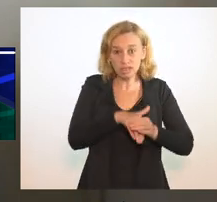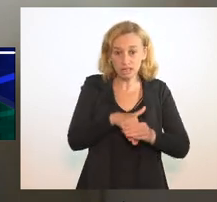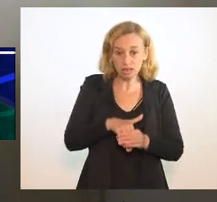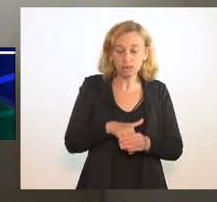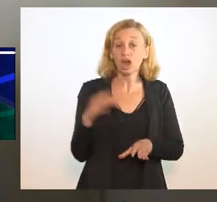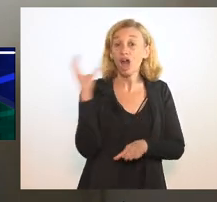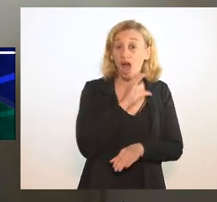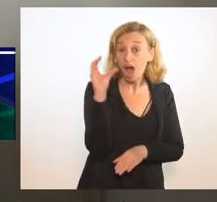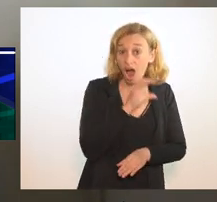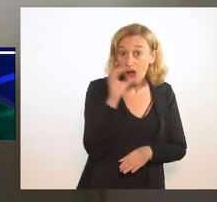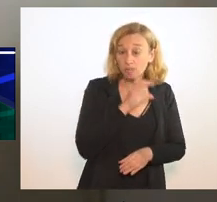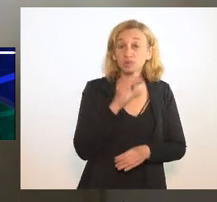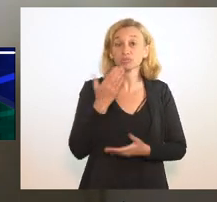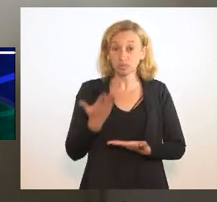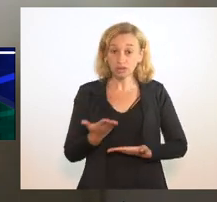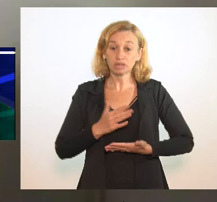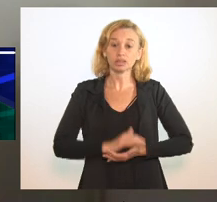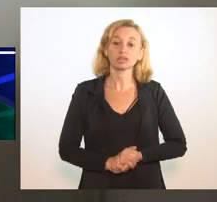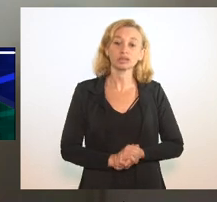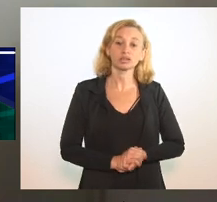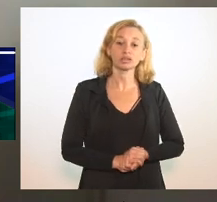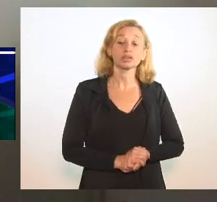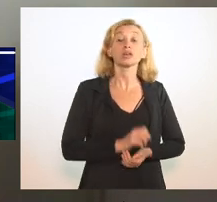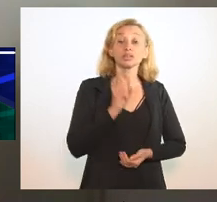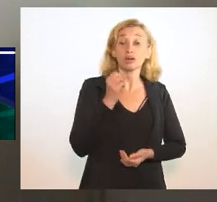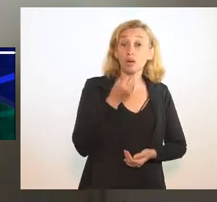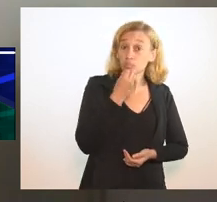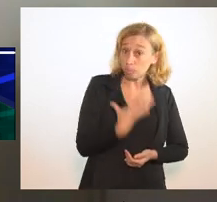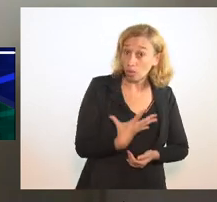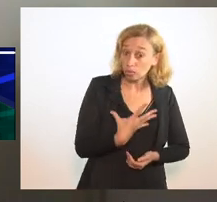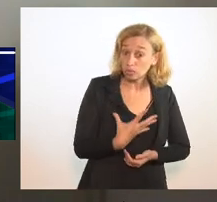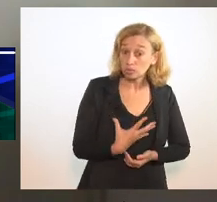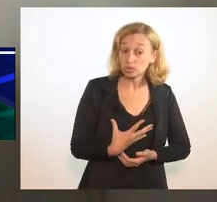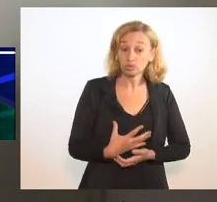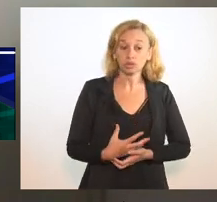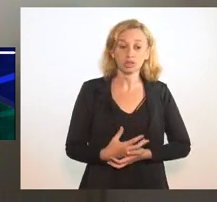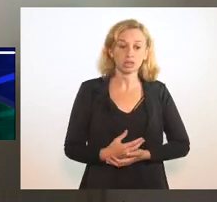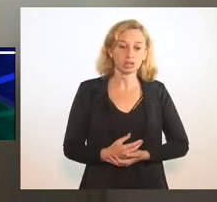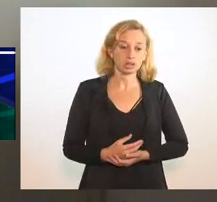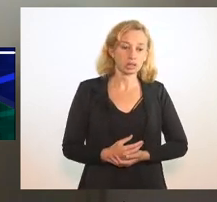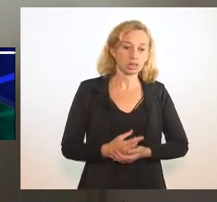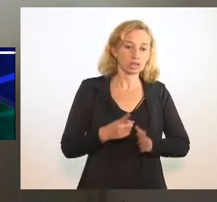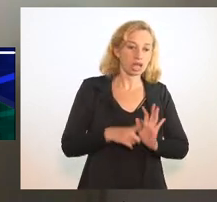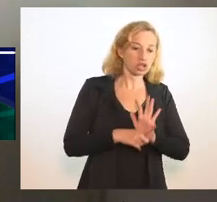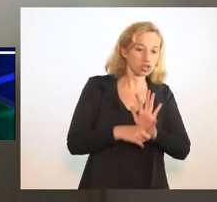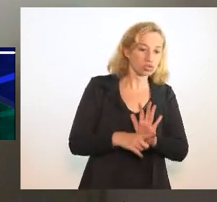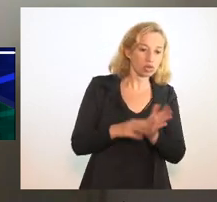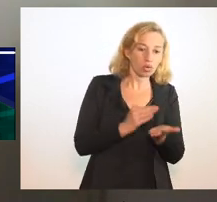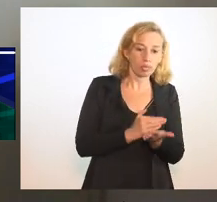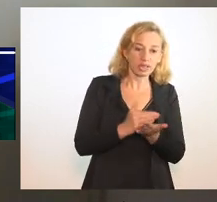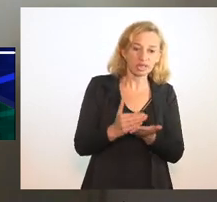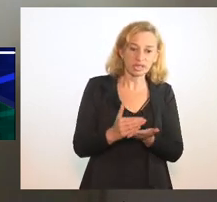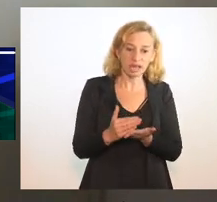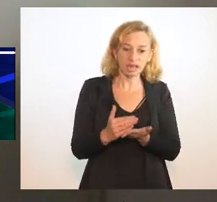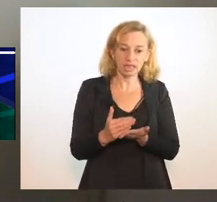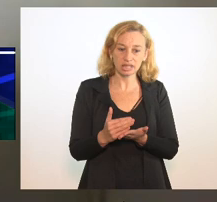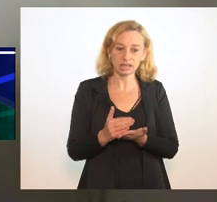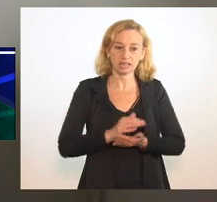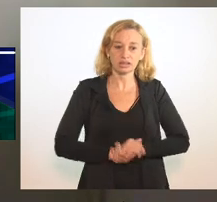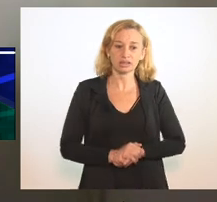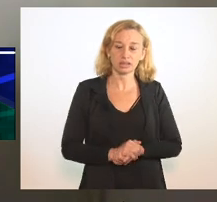mais rápido possível, porque seria muito bom que esse auxílio começasse a ser